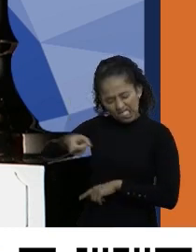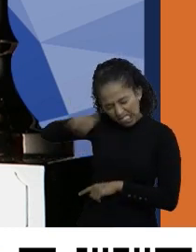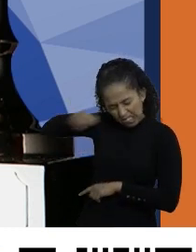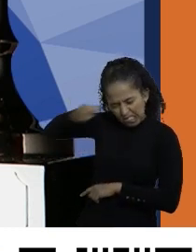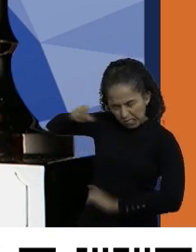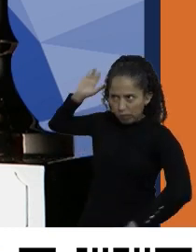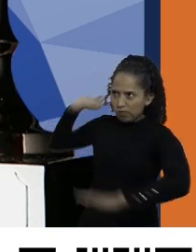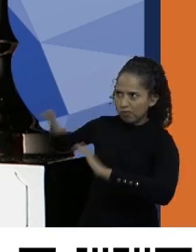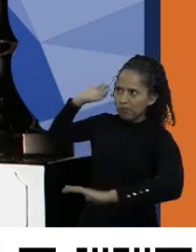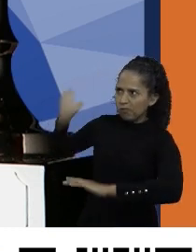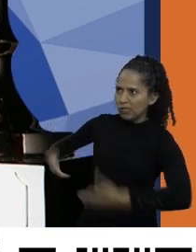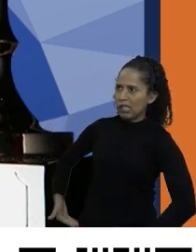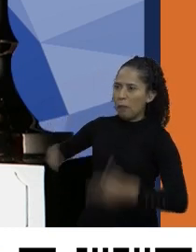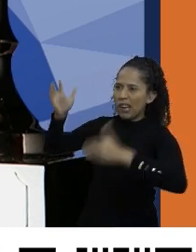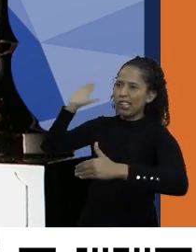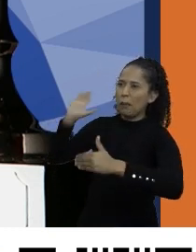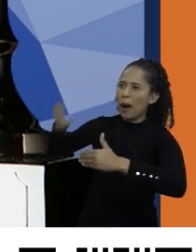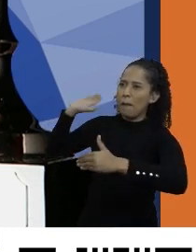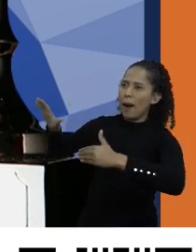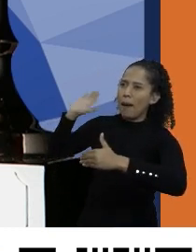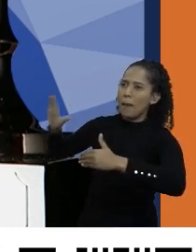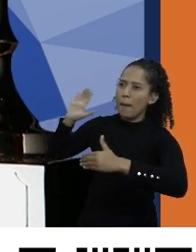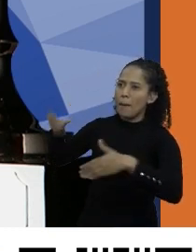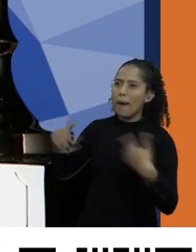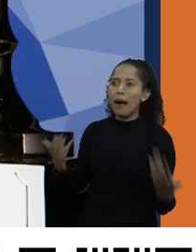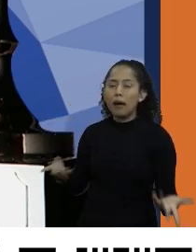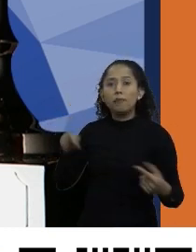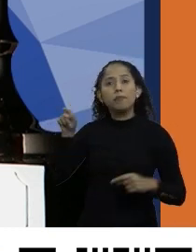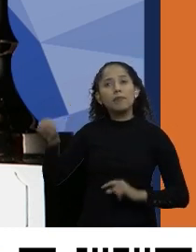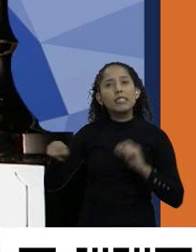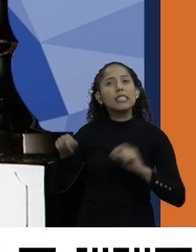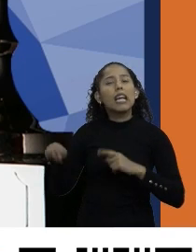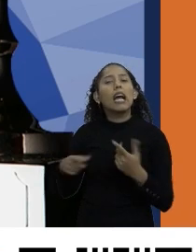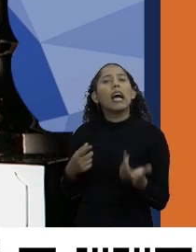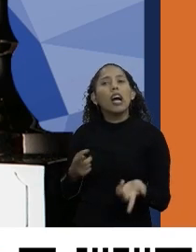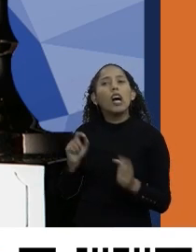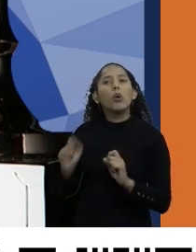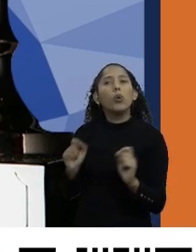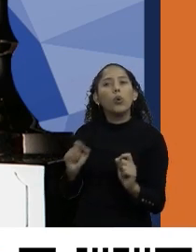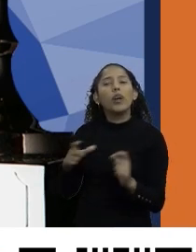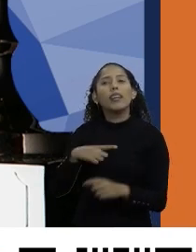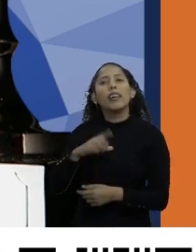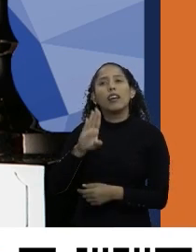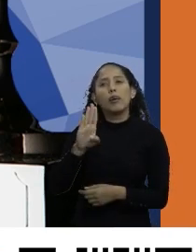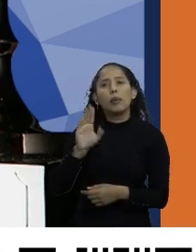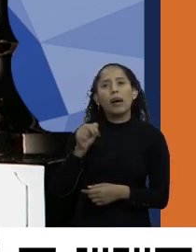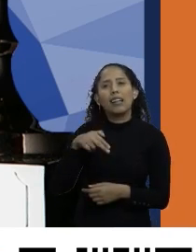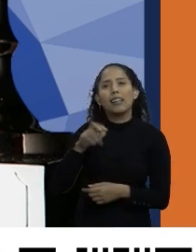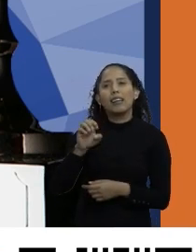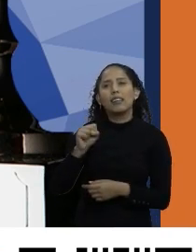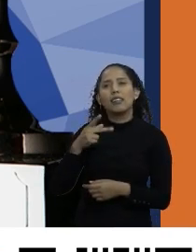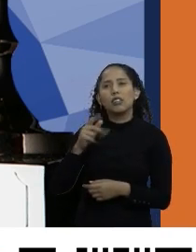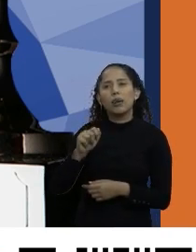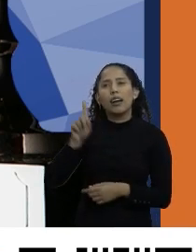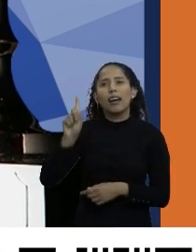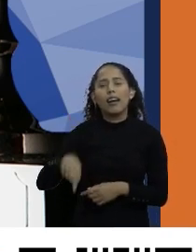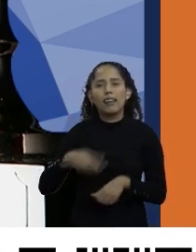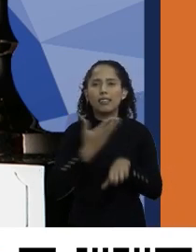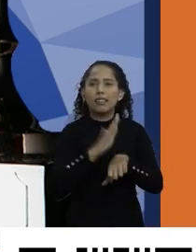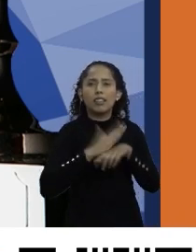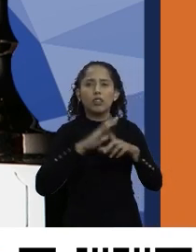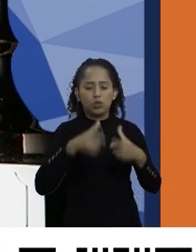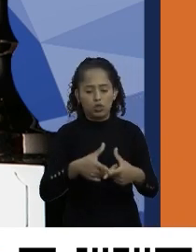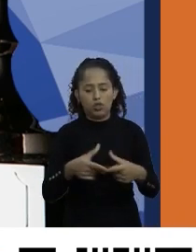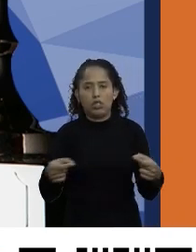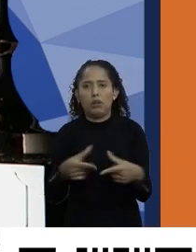dias, batendo bola na parede, batendo bola na parede. Nesse mesmo momento, tinha no Banespa um treinador japonês chamado Nobuhiro Imai.